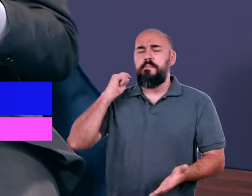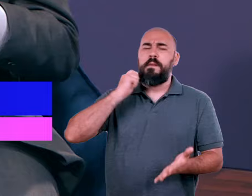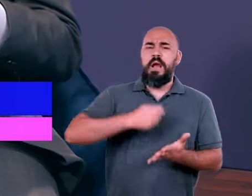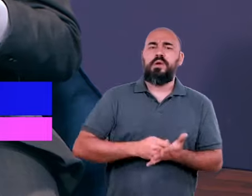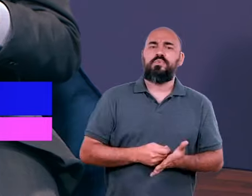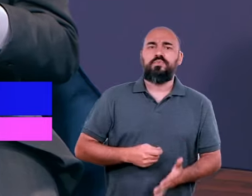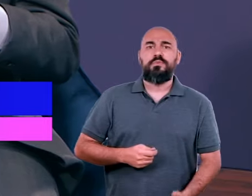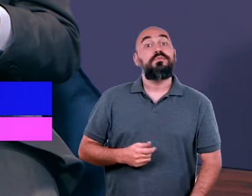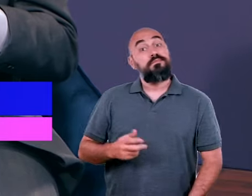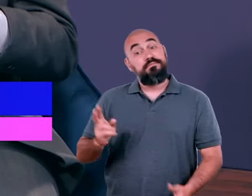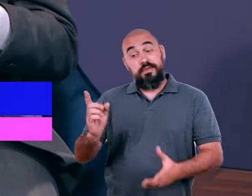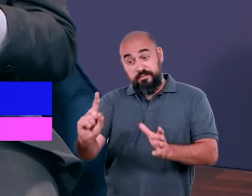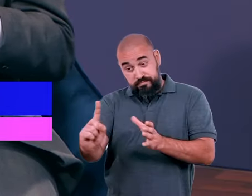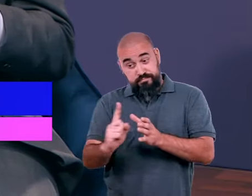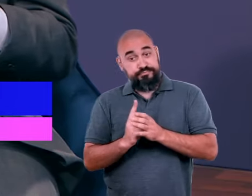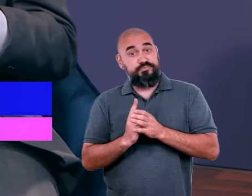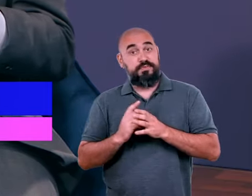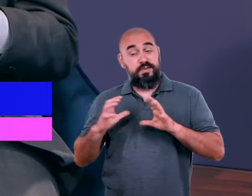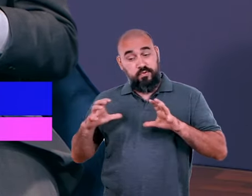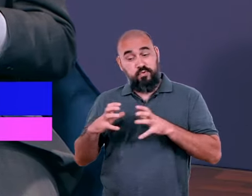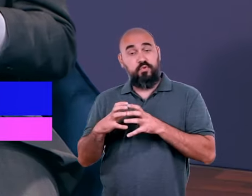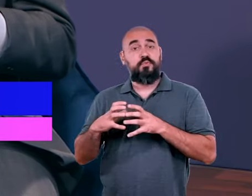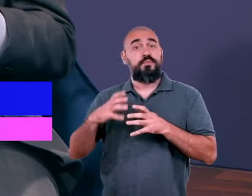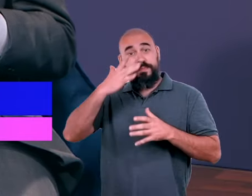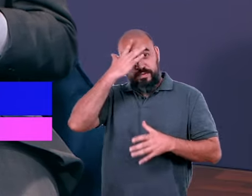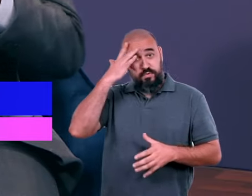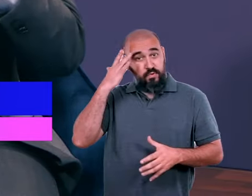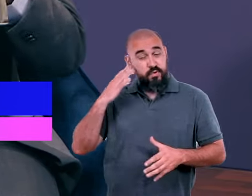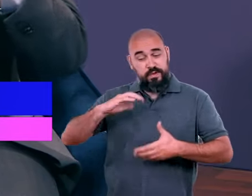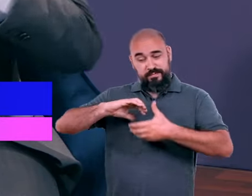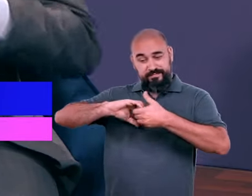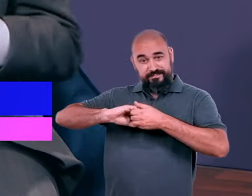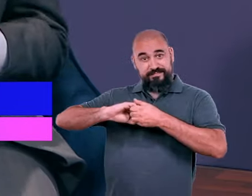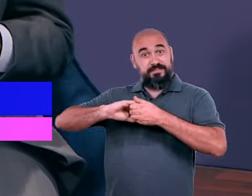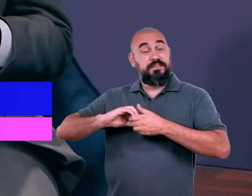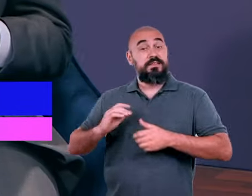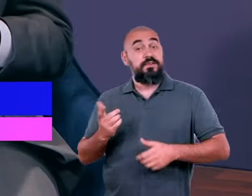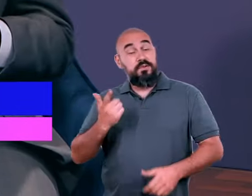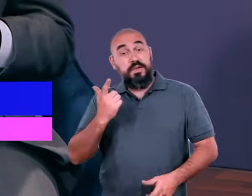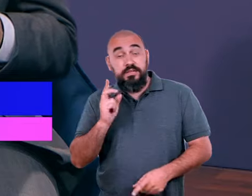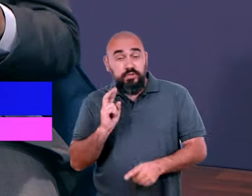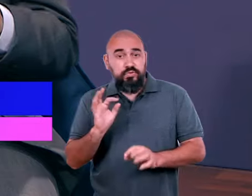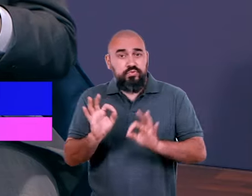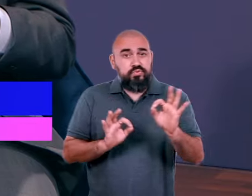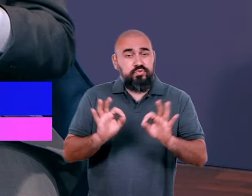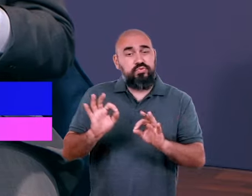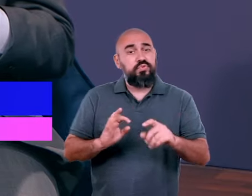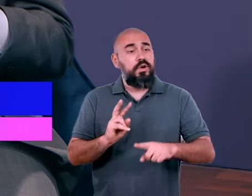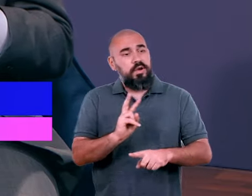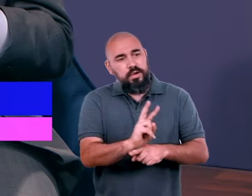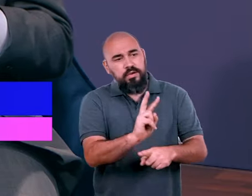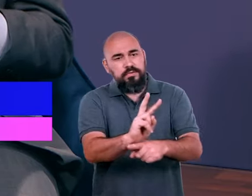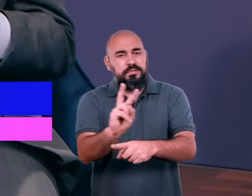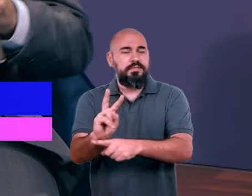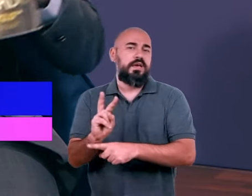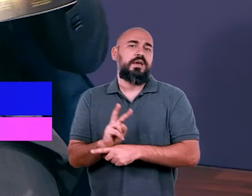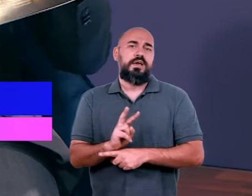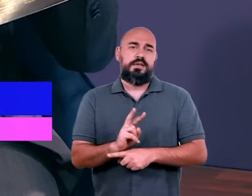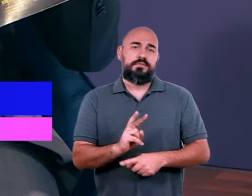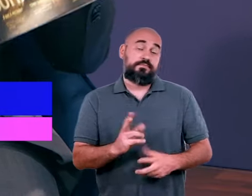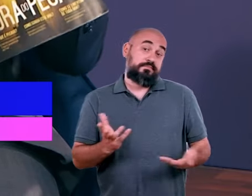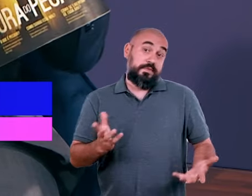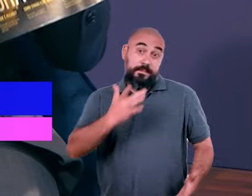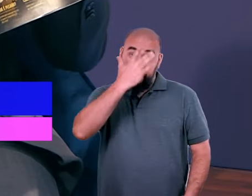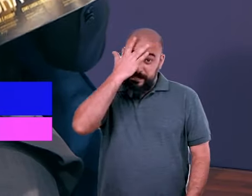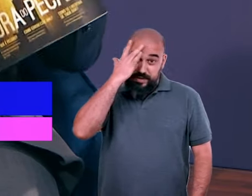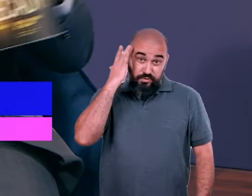para você. Os anjos da esperança cuidaram para que esse material chegasse aí na sua casa. São pessoas que estão